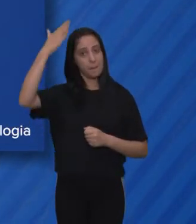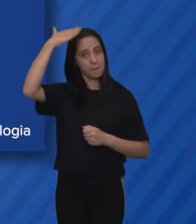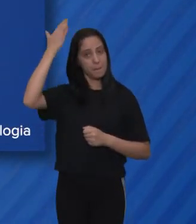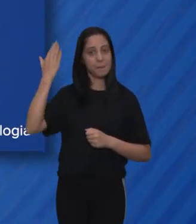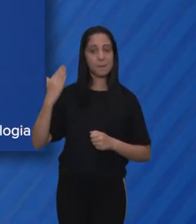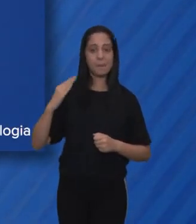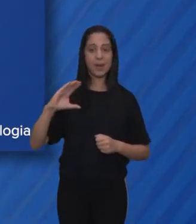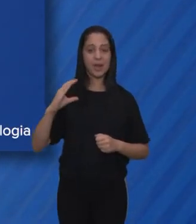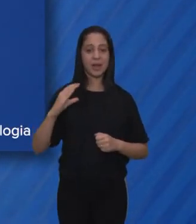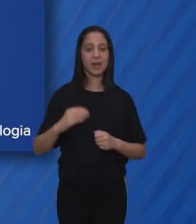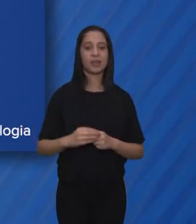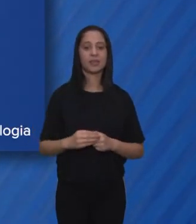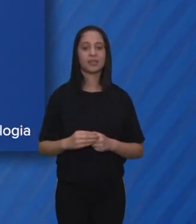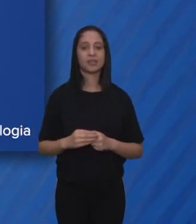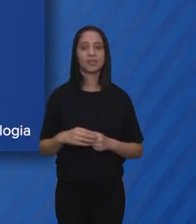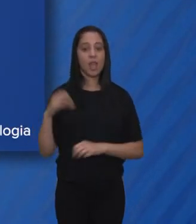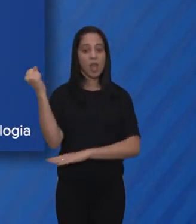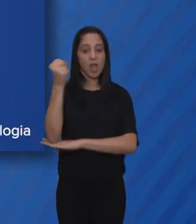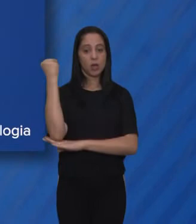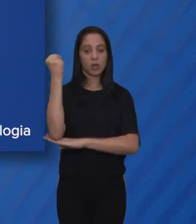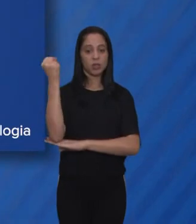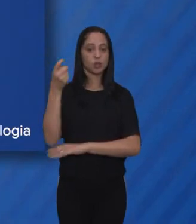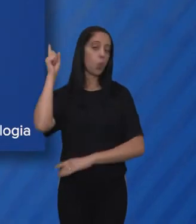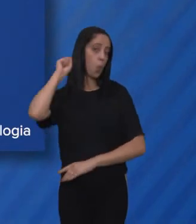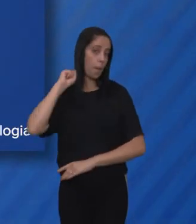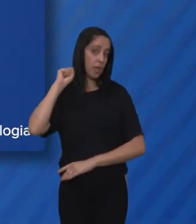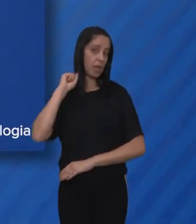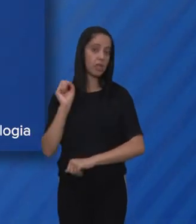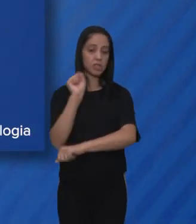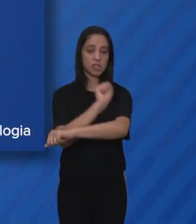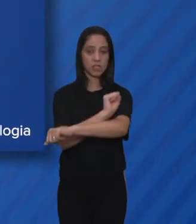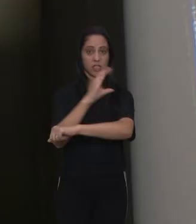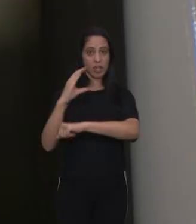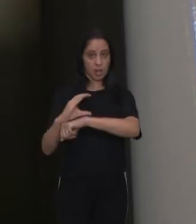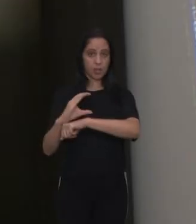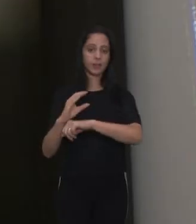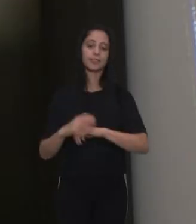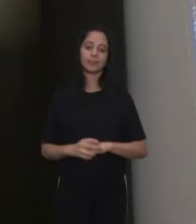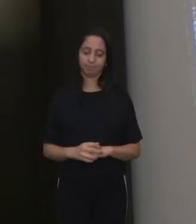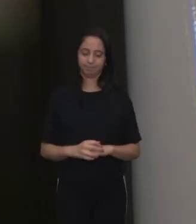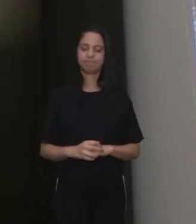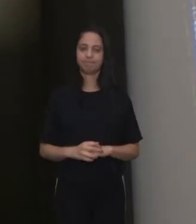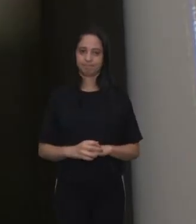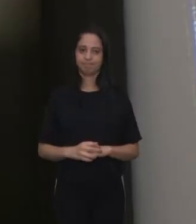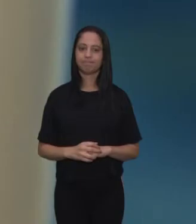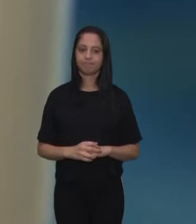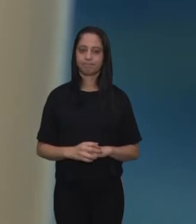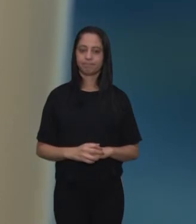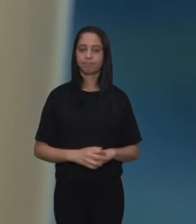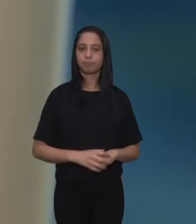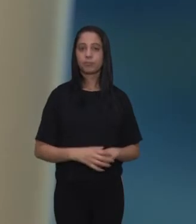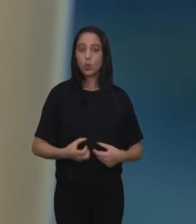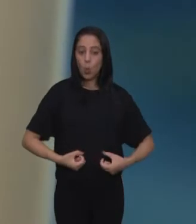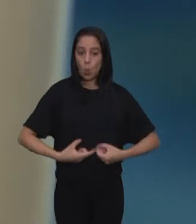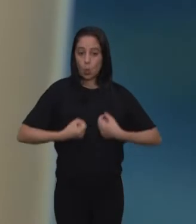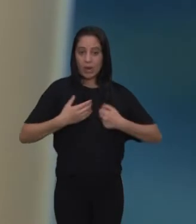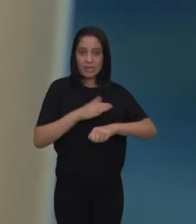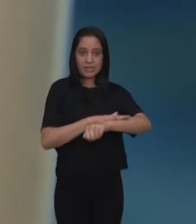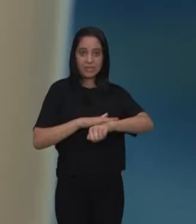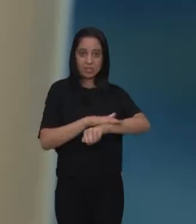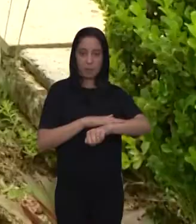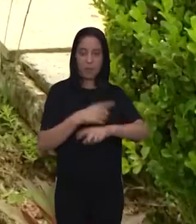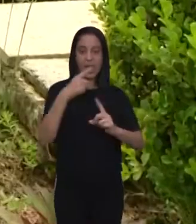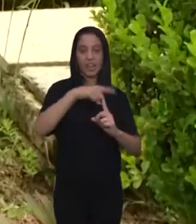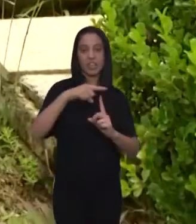Paraná Rio Grande em Minas Gerais e Santa Catarina e por ser considerado um dos tipos de câncer mais